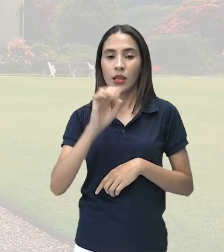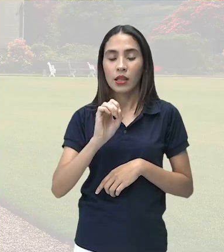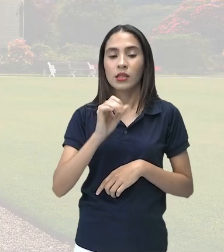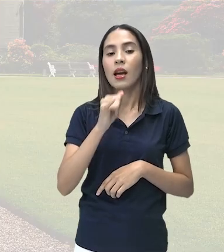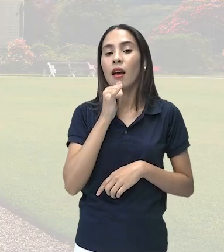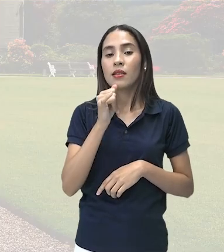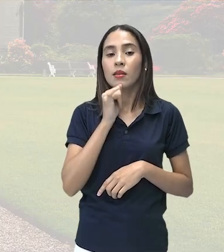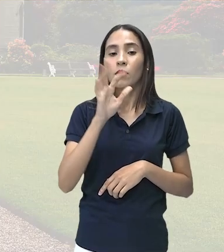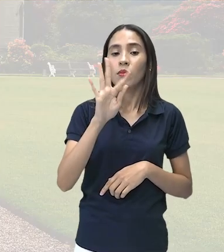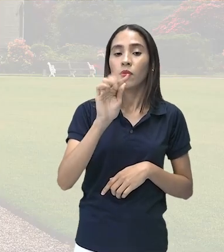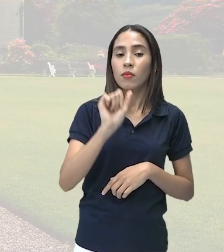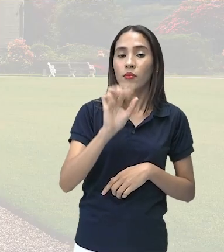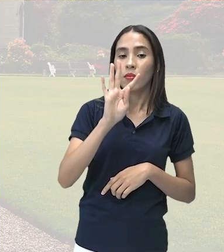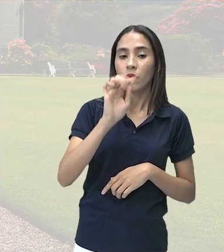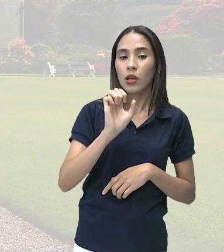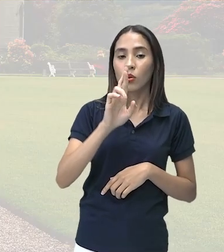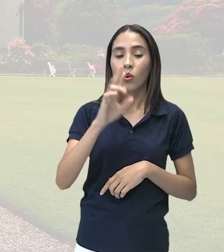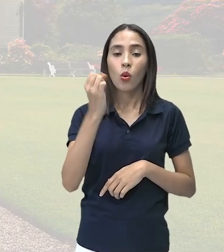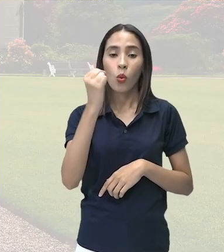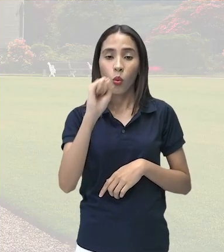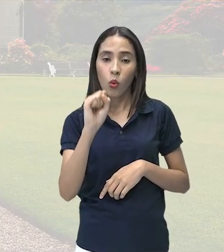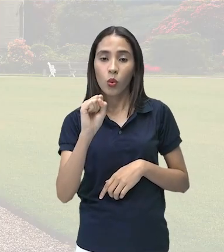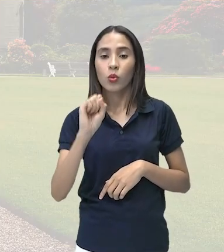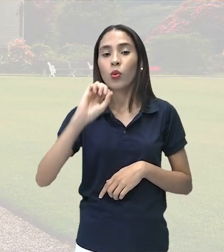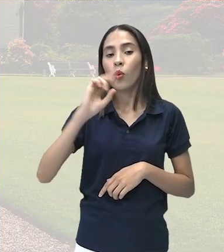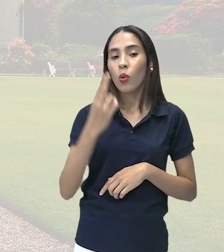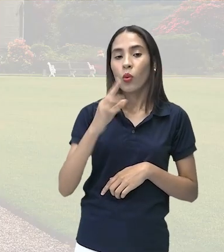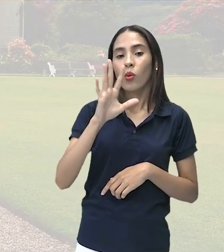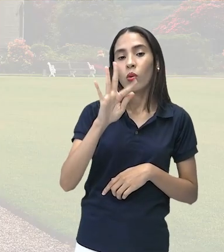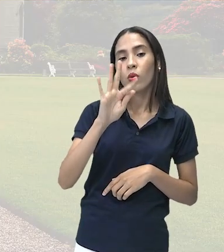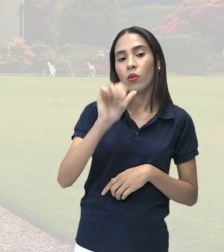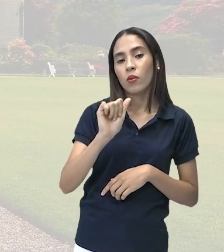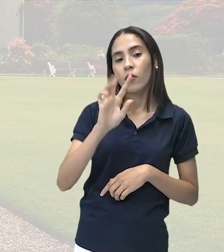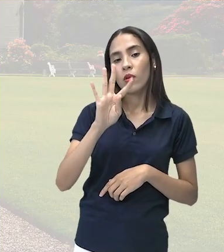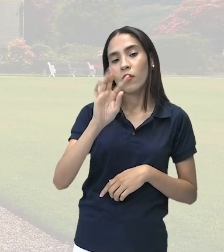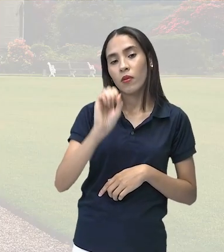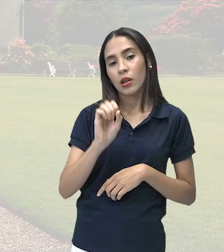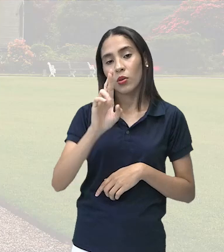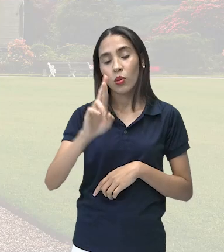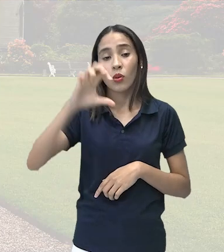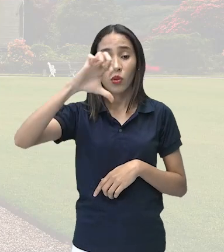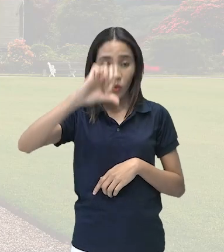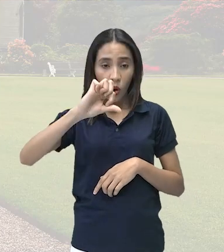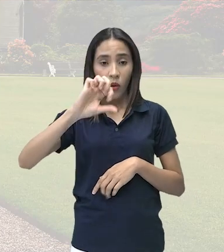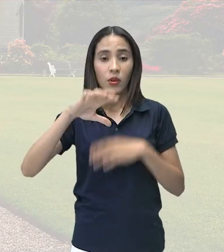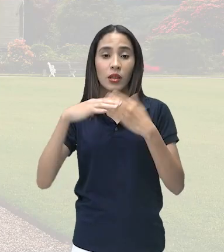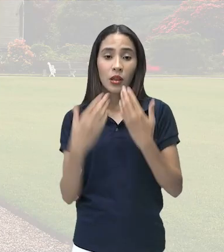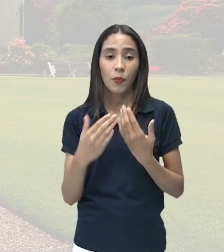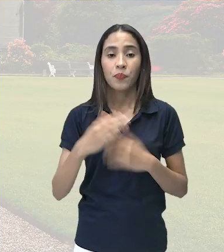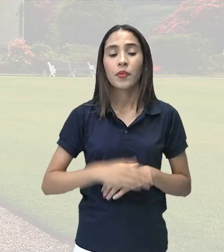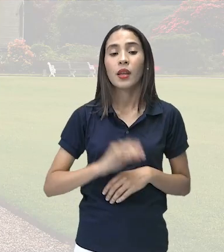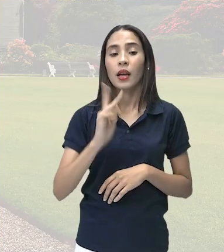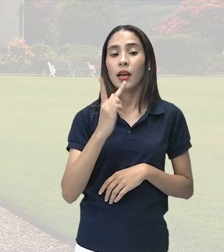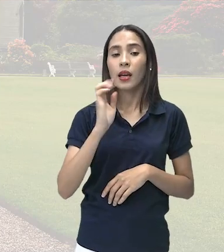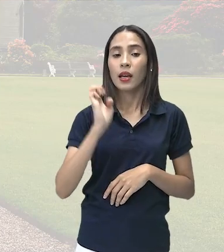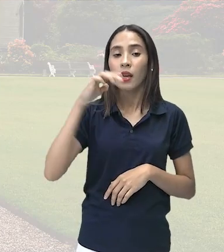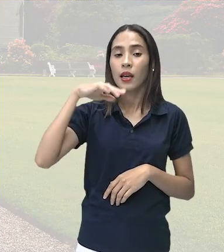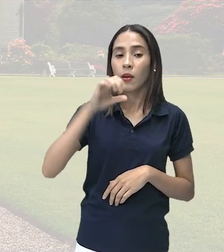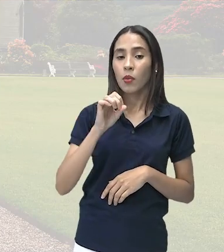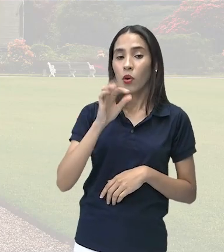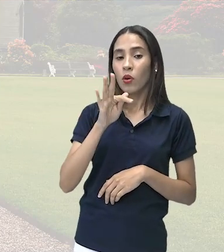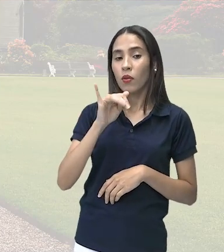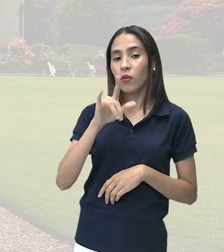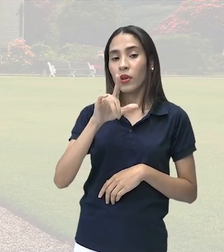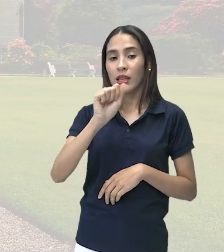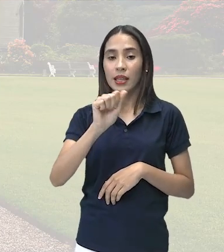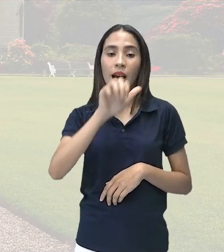fator 8, no caso da hemofilia A, ou o fator 9, no caso da hemofilia B. Então, já conseguimos perceber que, para